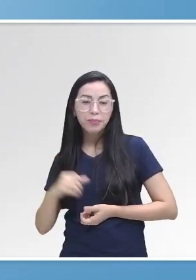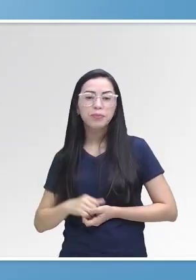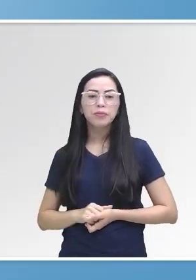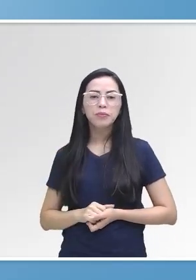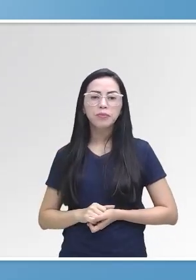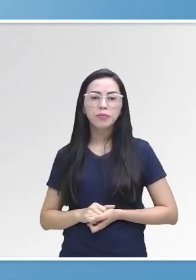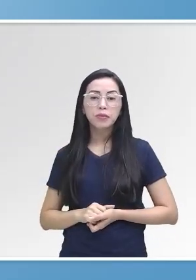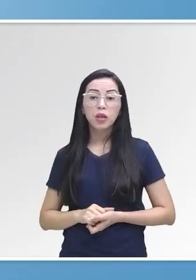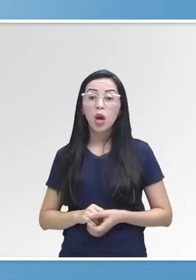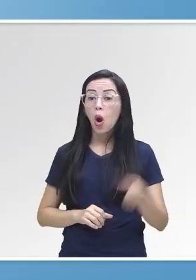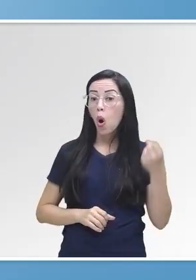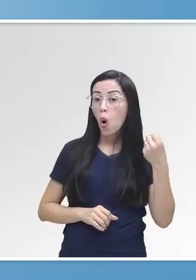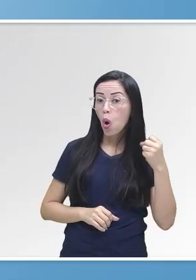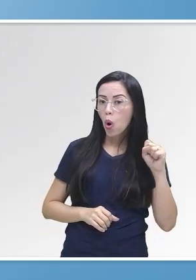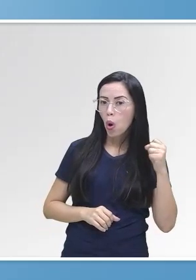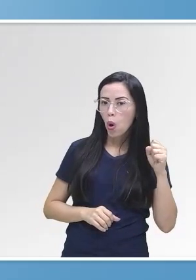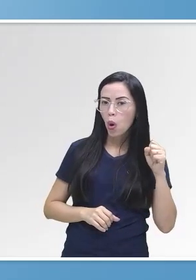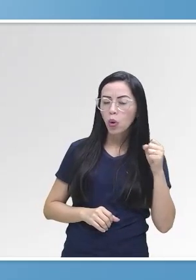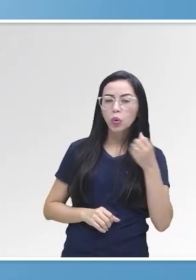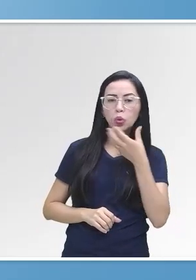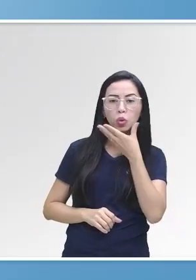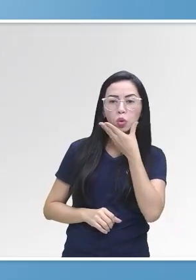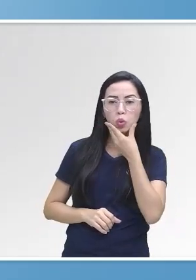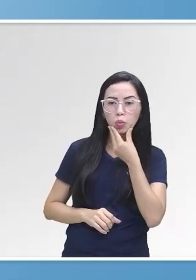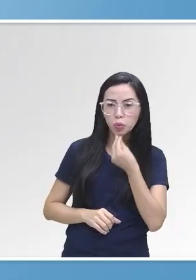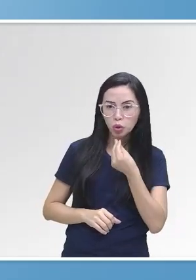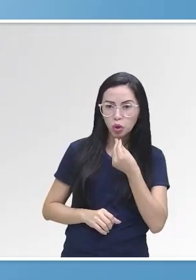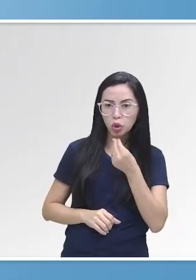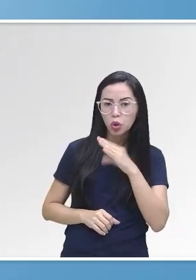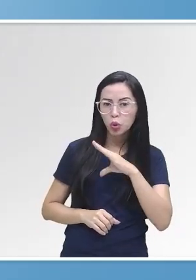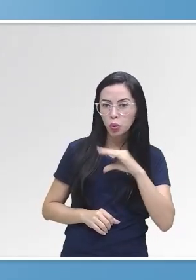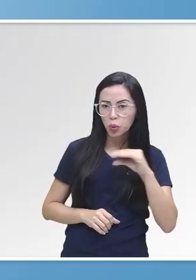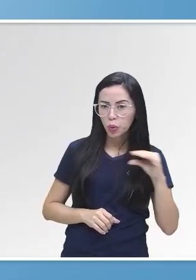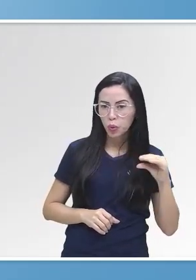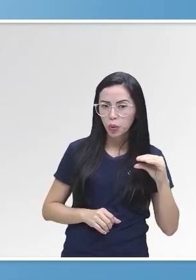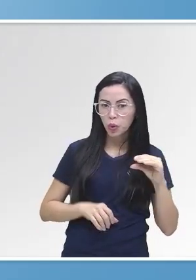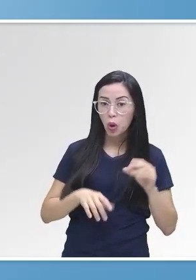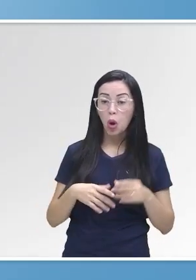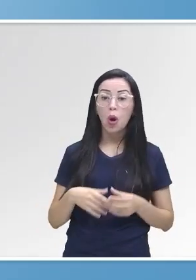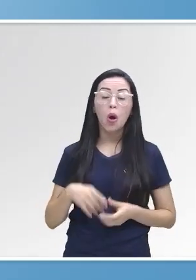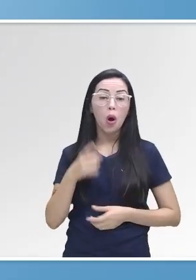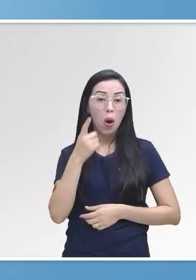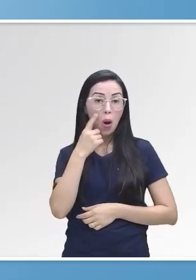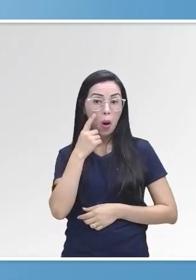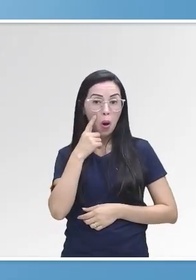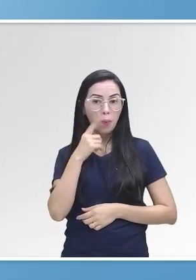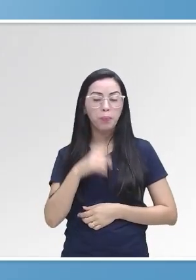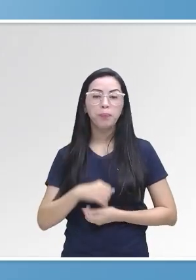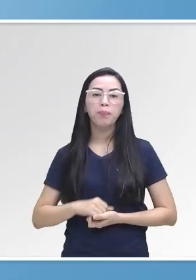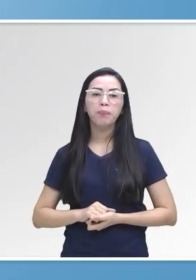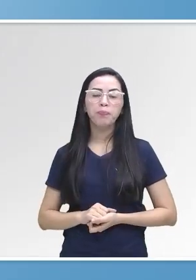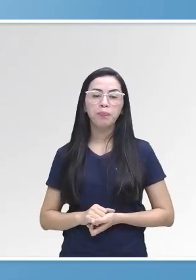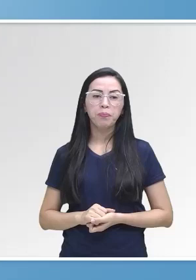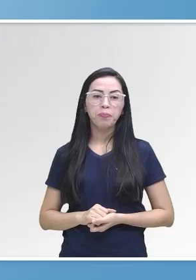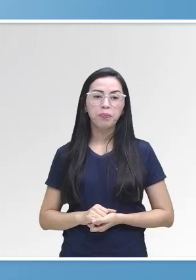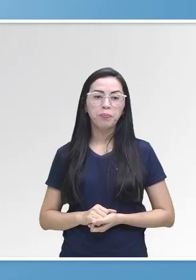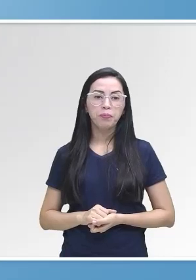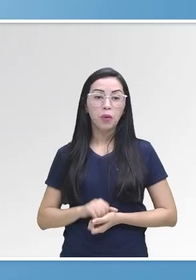oito meninos aqui as meninas bora se mais porque é